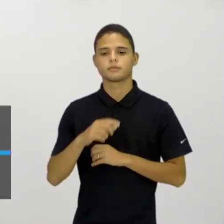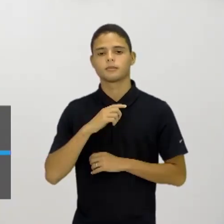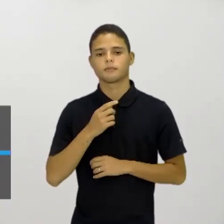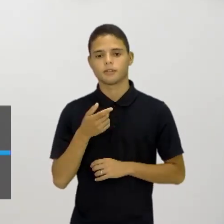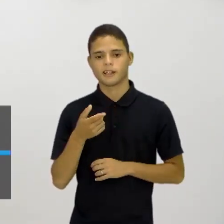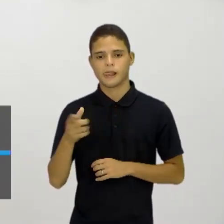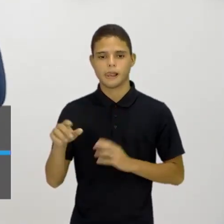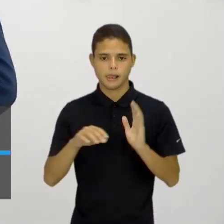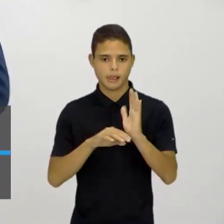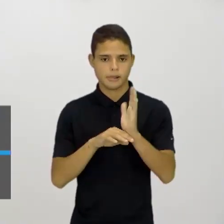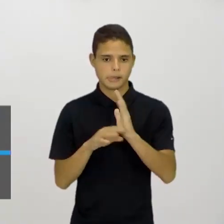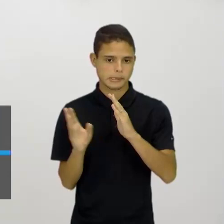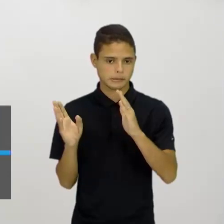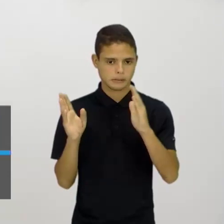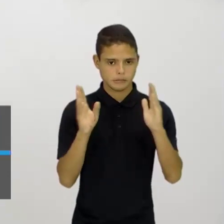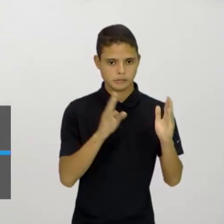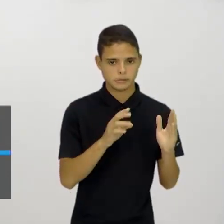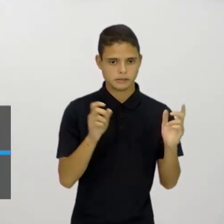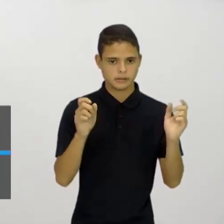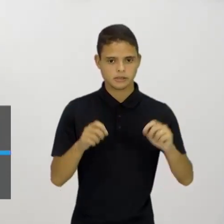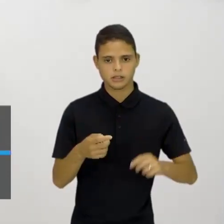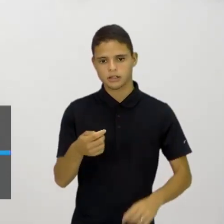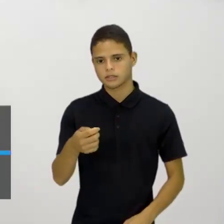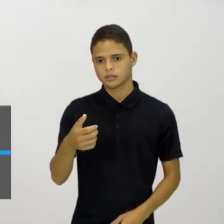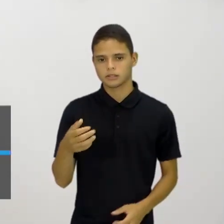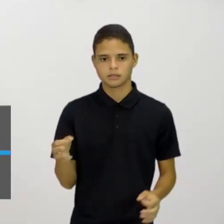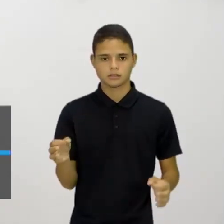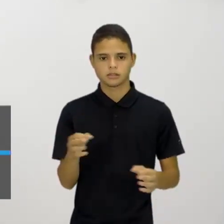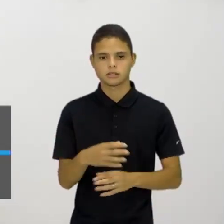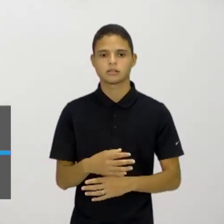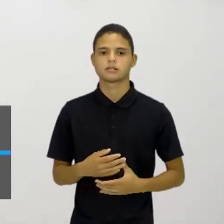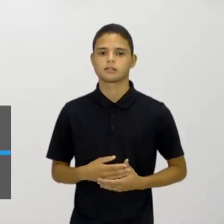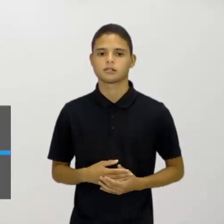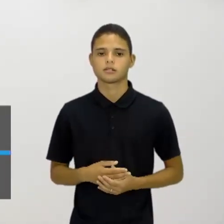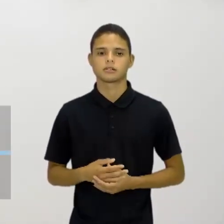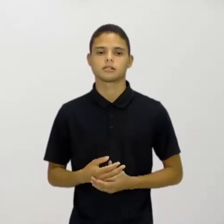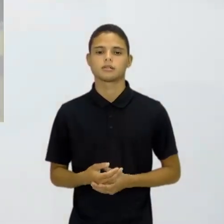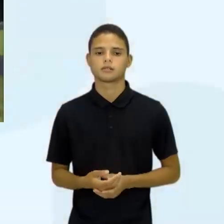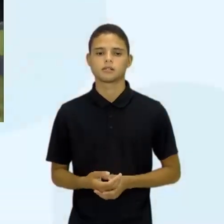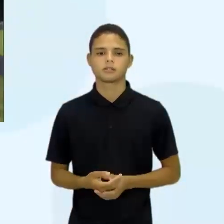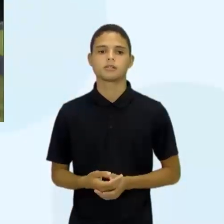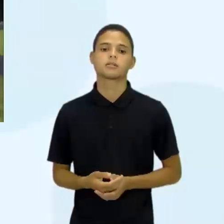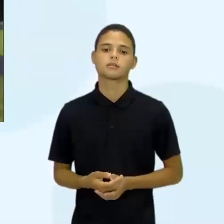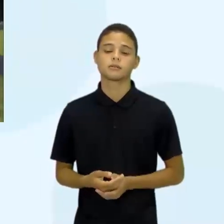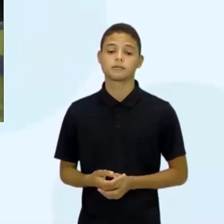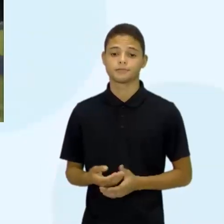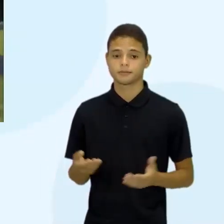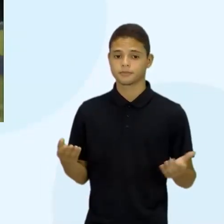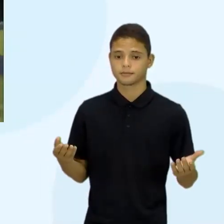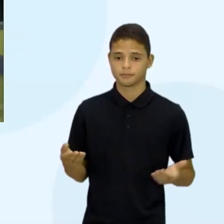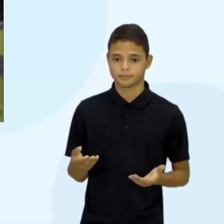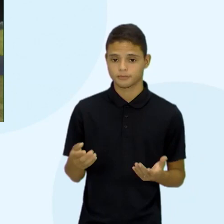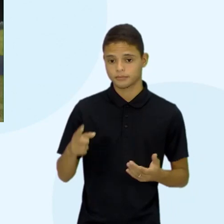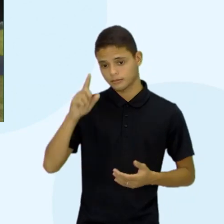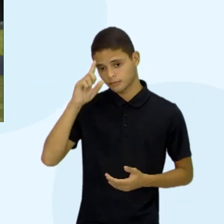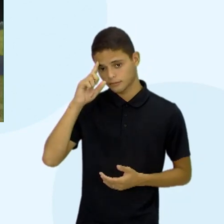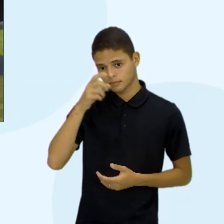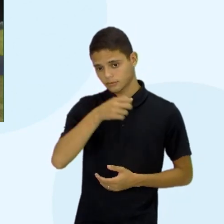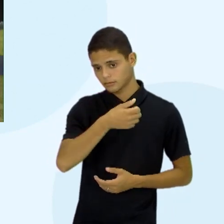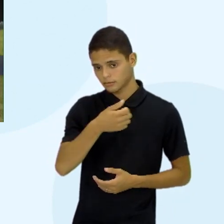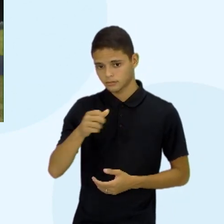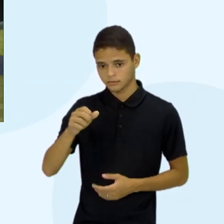e agora a gente pode mostrar né tá terminando aula que pena a constelação que hoje 11 não hoje não dia